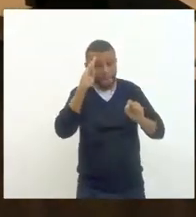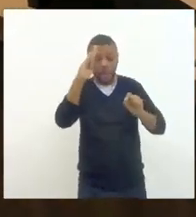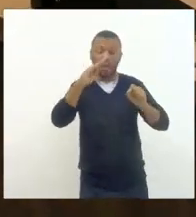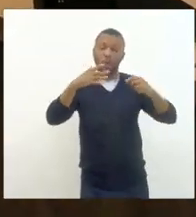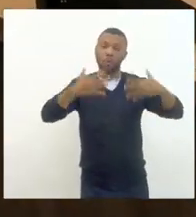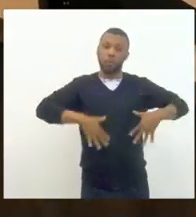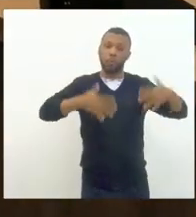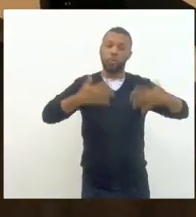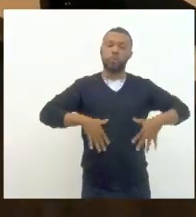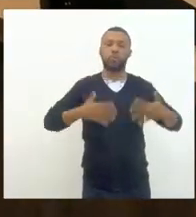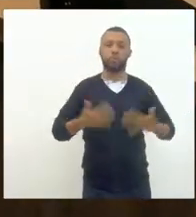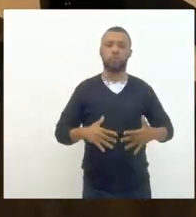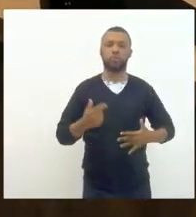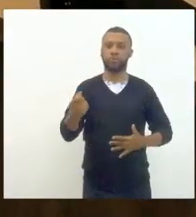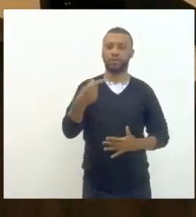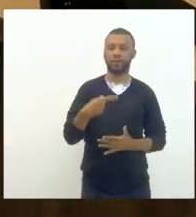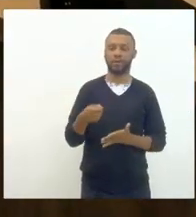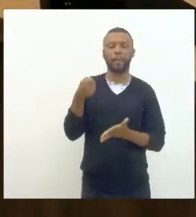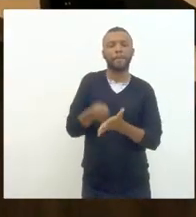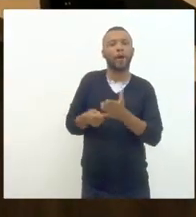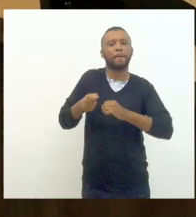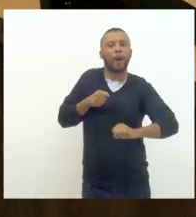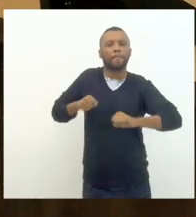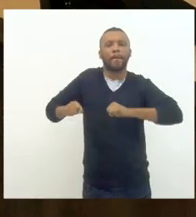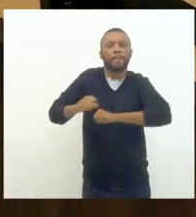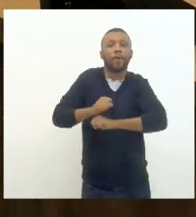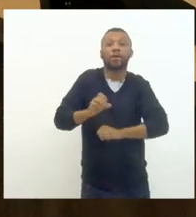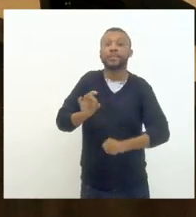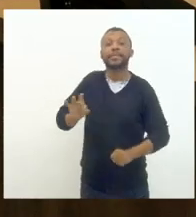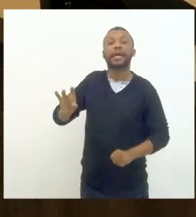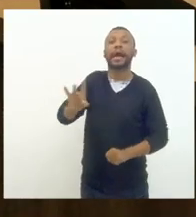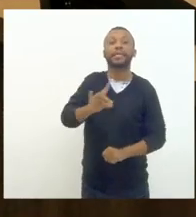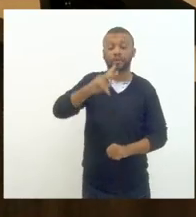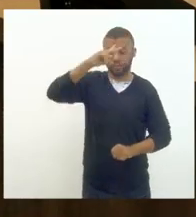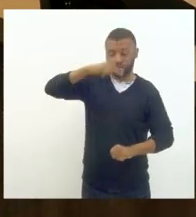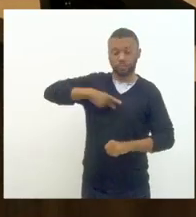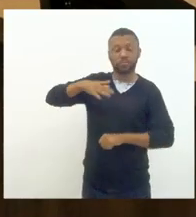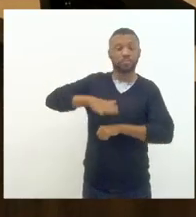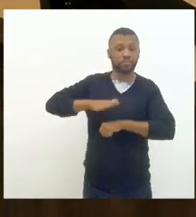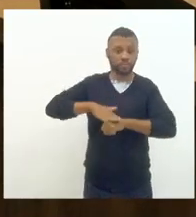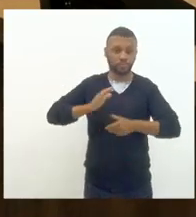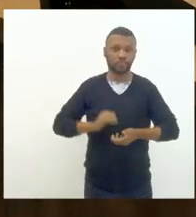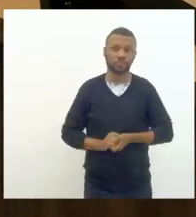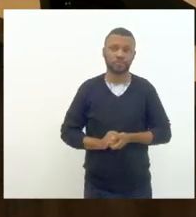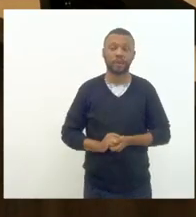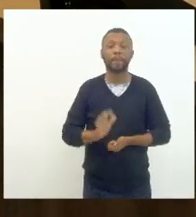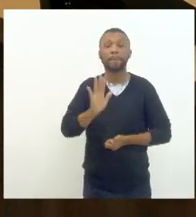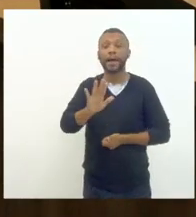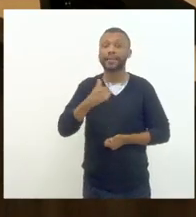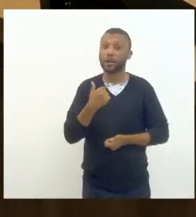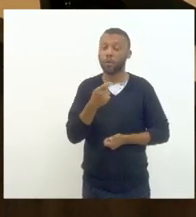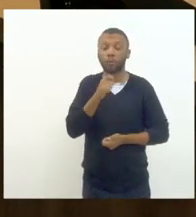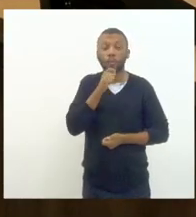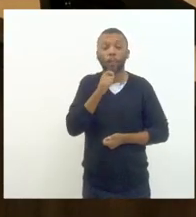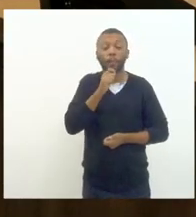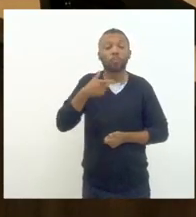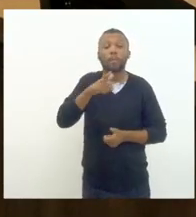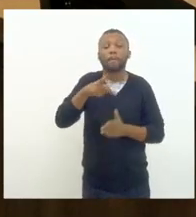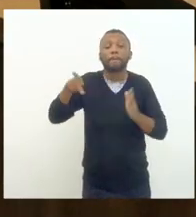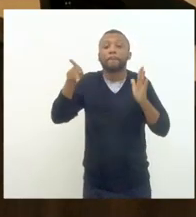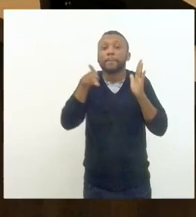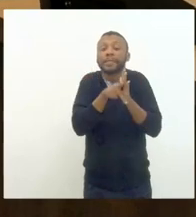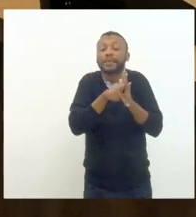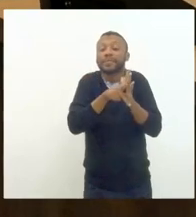nossas lutas individuais. E não pertenço e